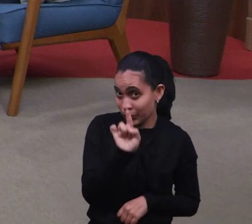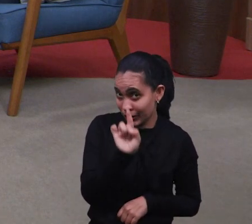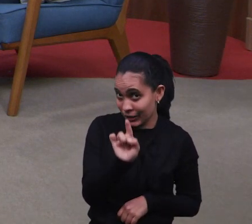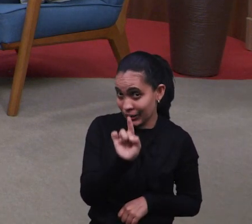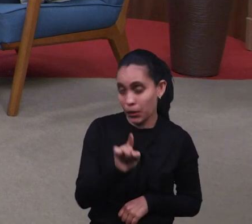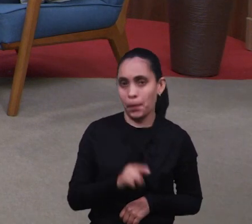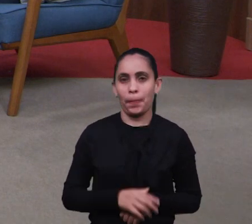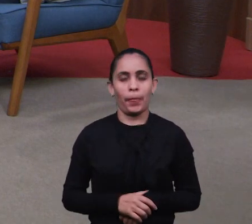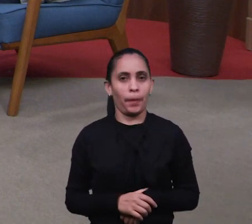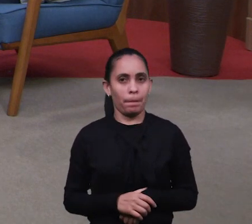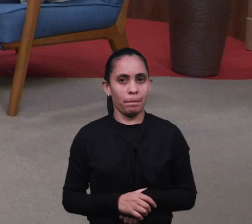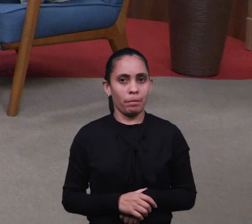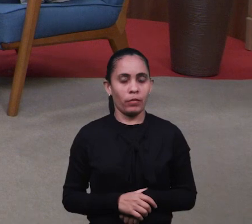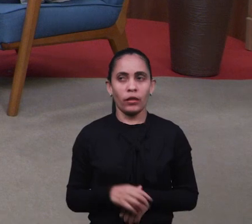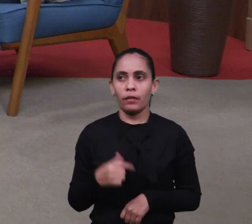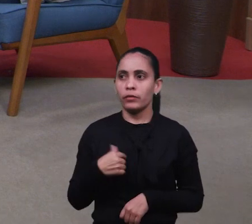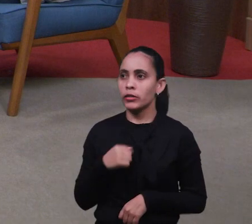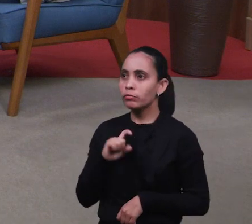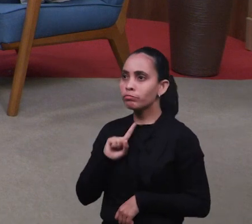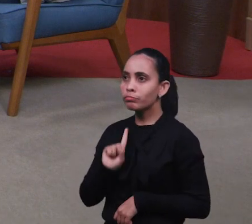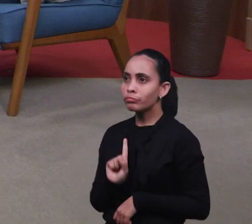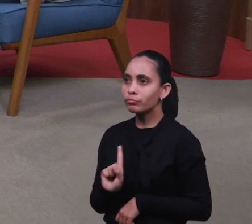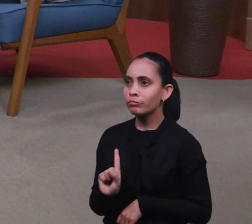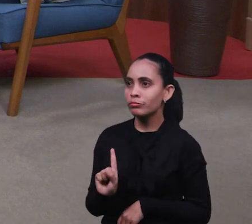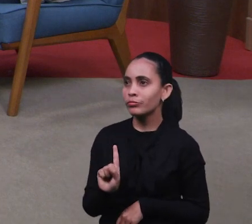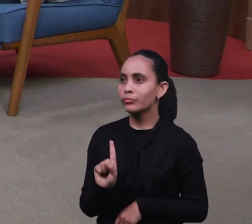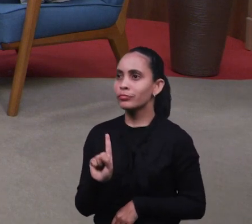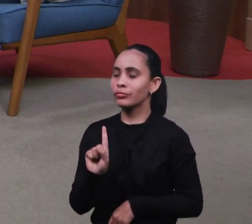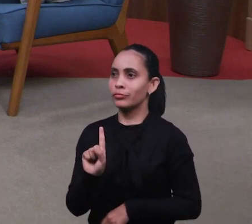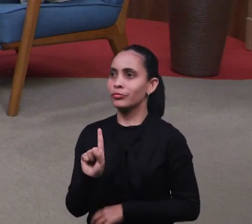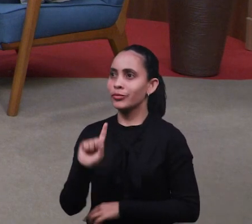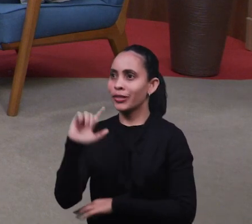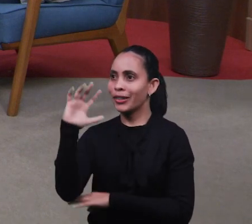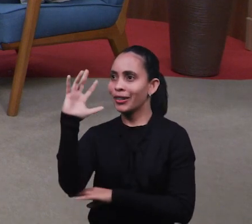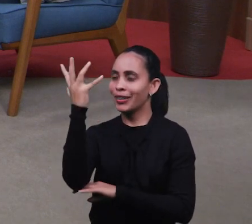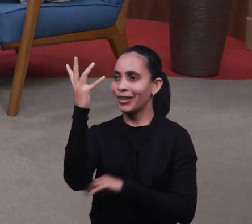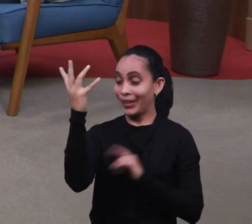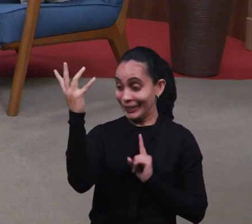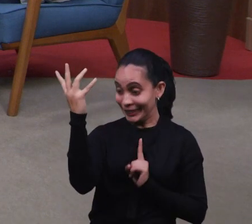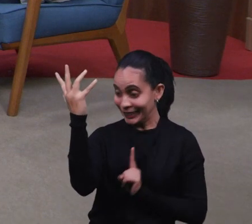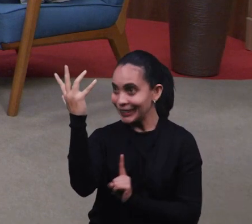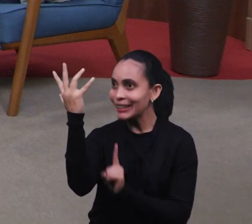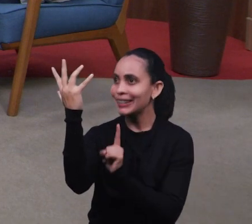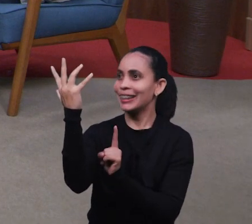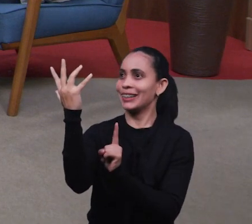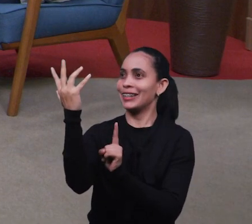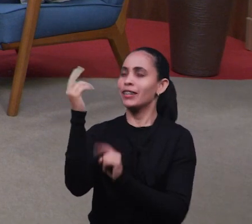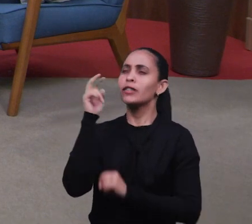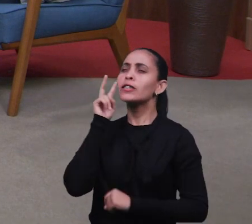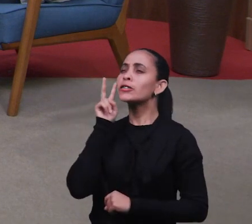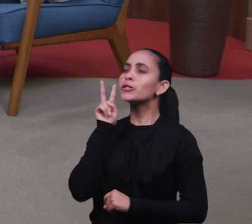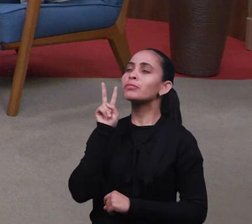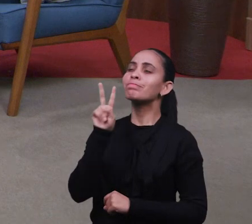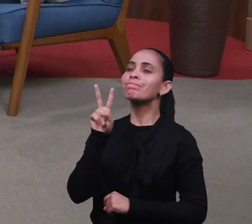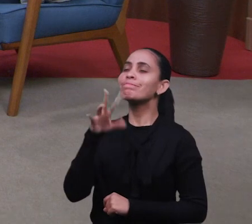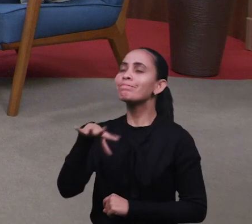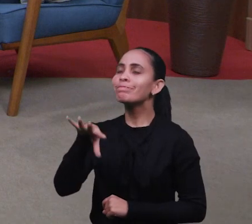está próximo a uma plantação de maçãs, você de longe, você sente o